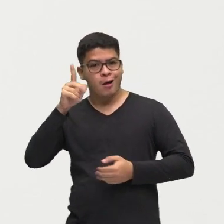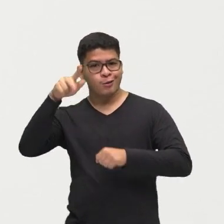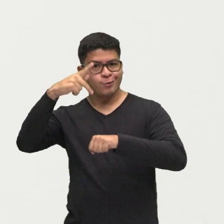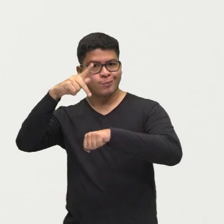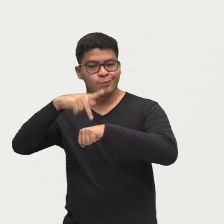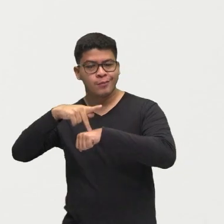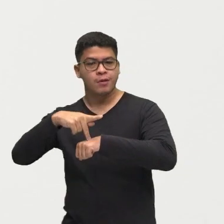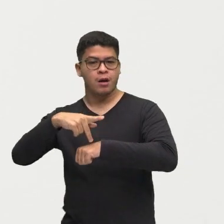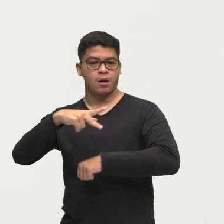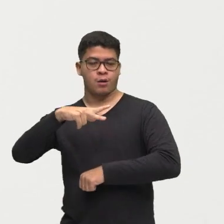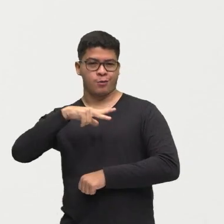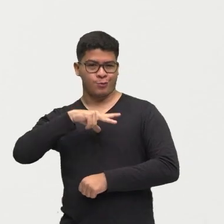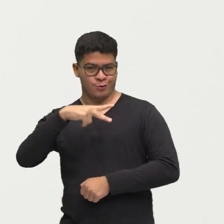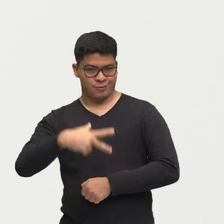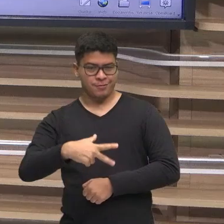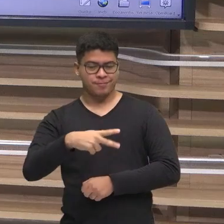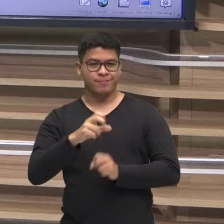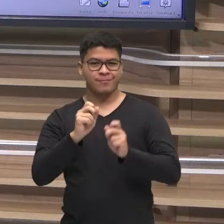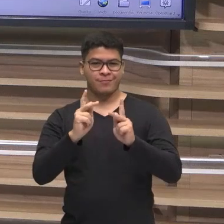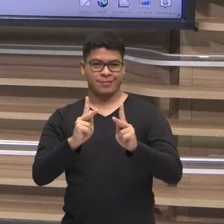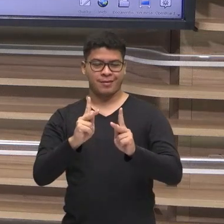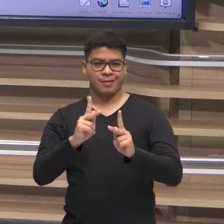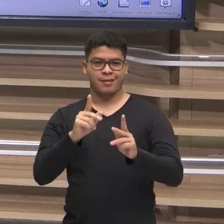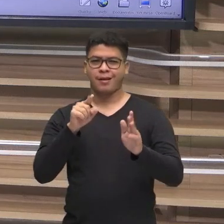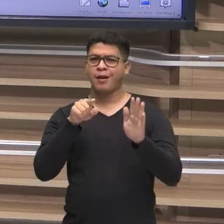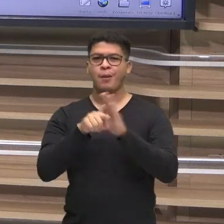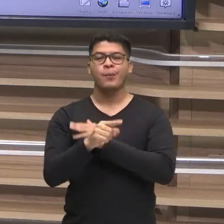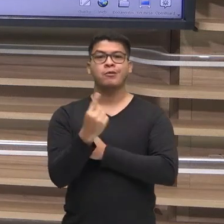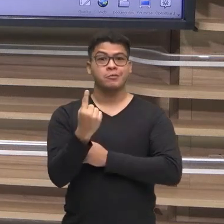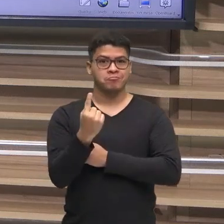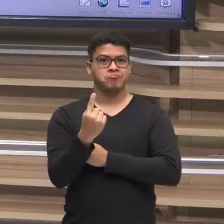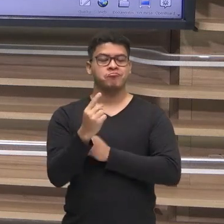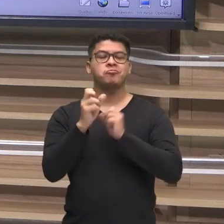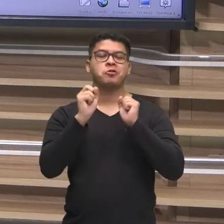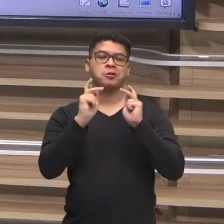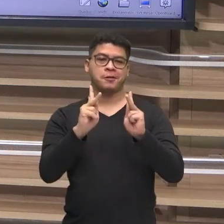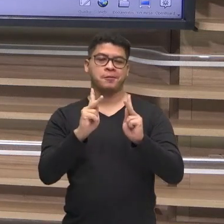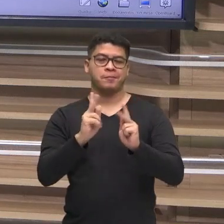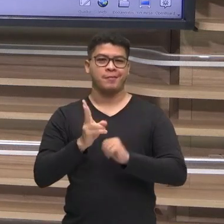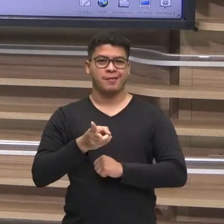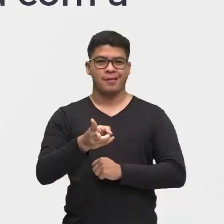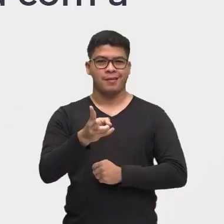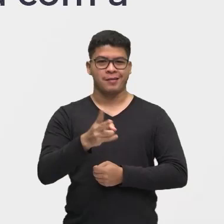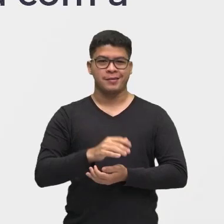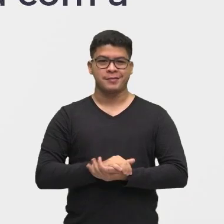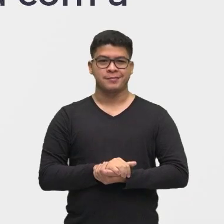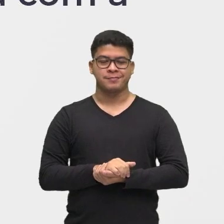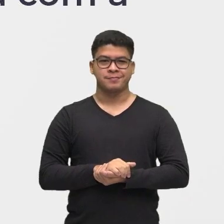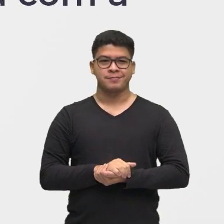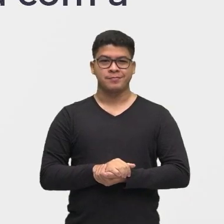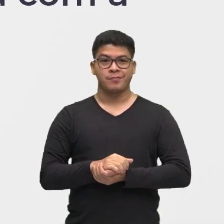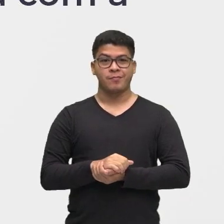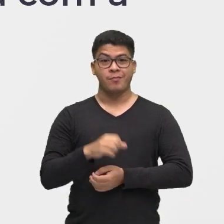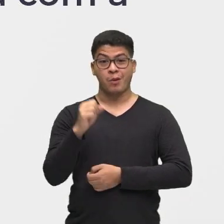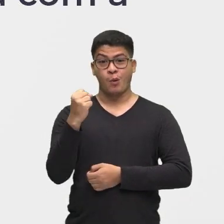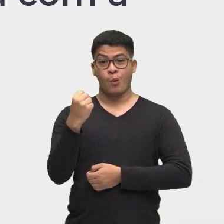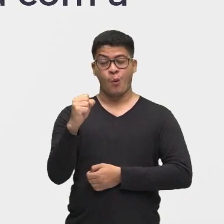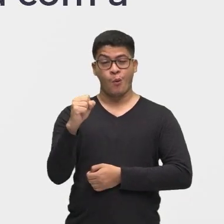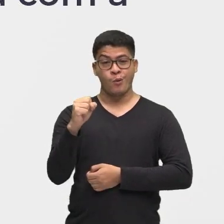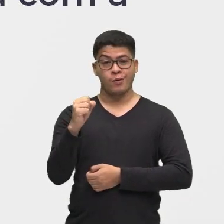Portugal, ok? Primeira questão corrigida, vamos à próxima. A próxima